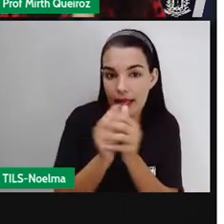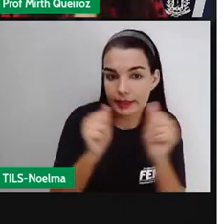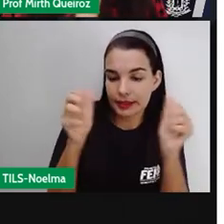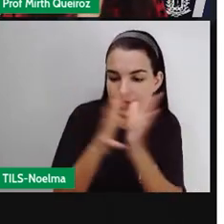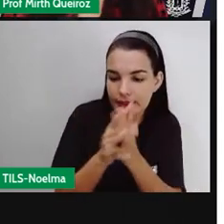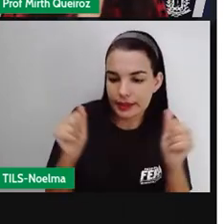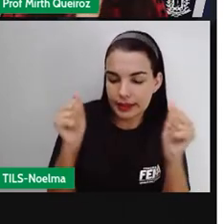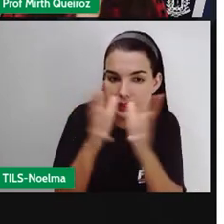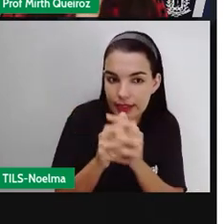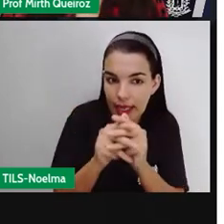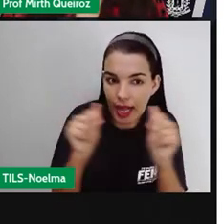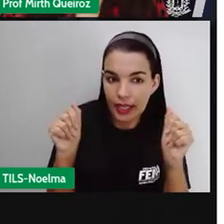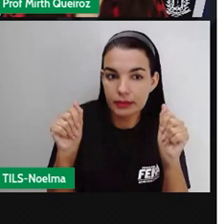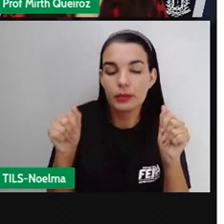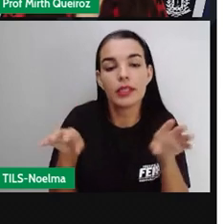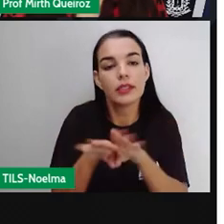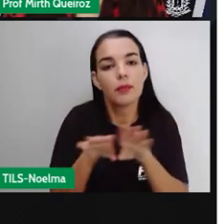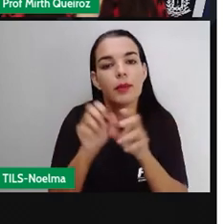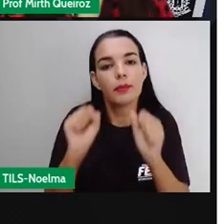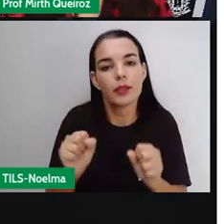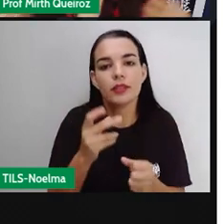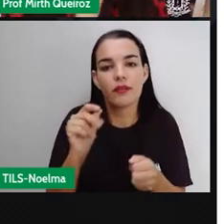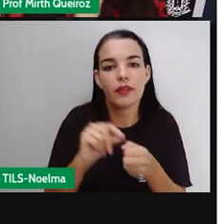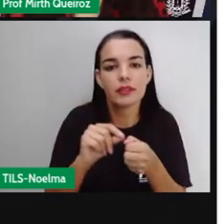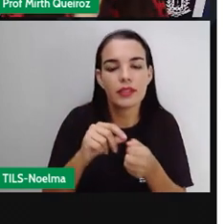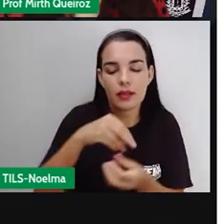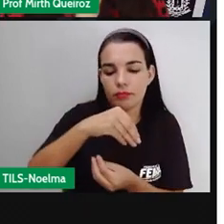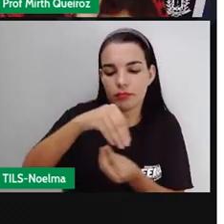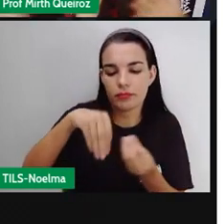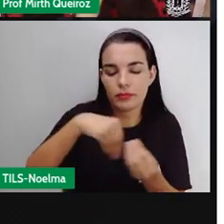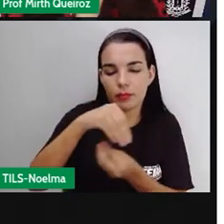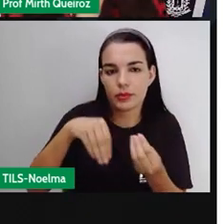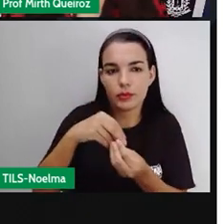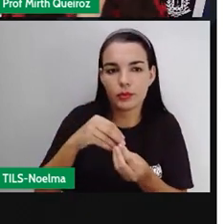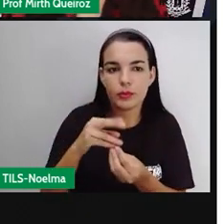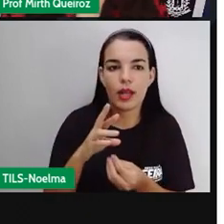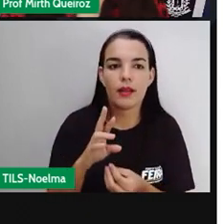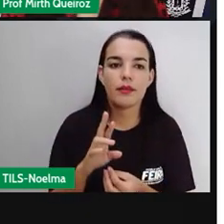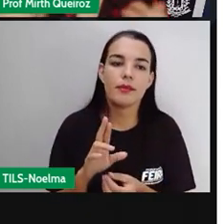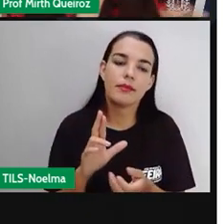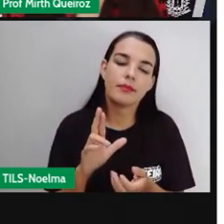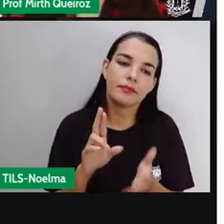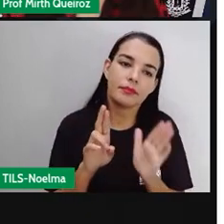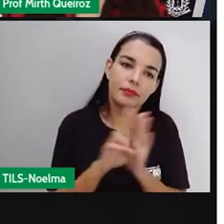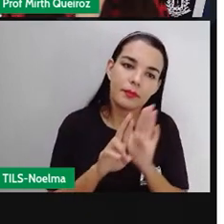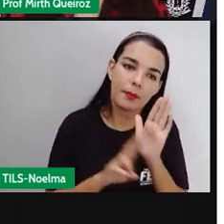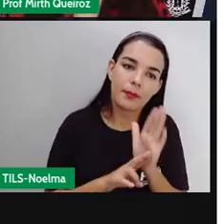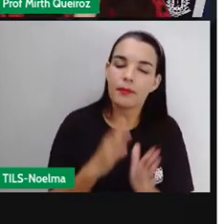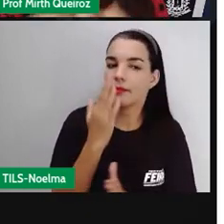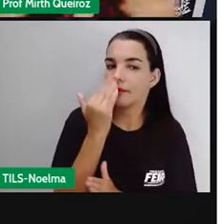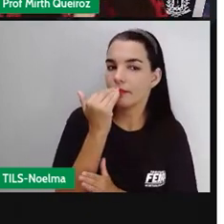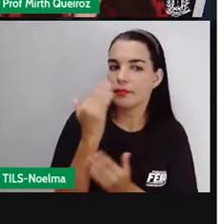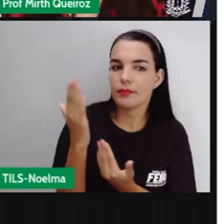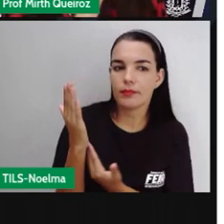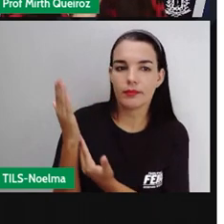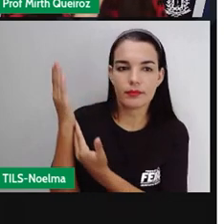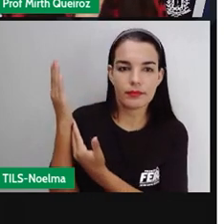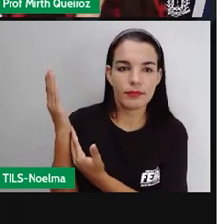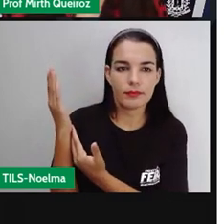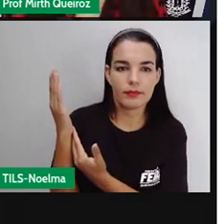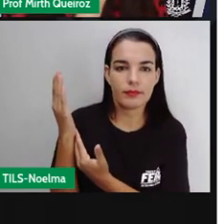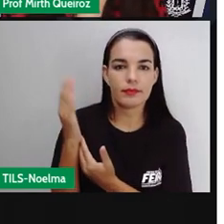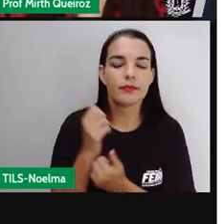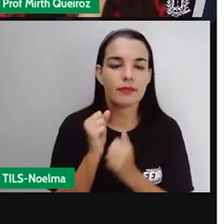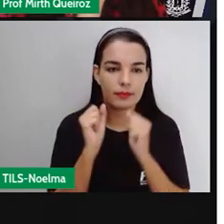essa receita que a Pro vai apresentar aqui para vocês, ou vocês podem fazer outro tipo de mistura, outro tipo de transformação, outro tipo